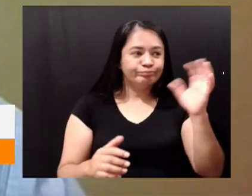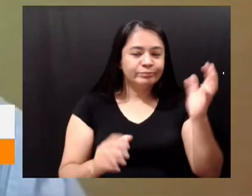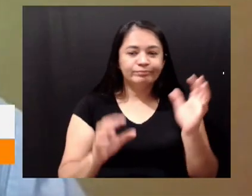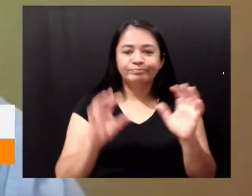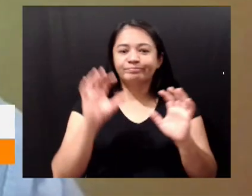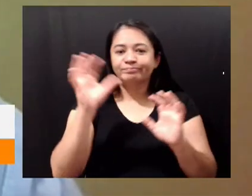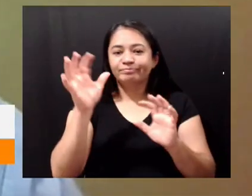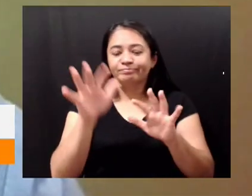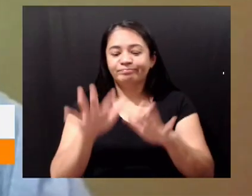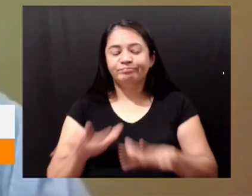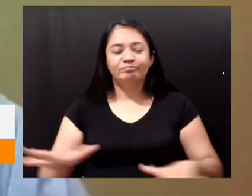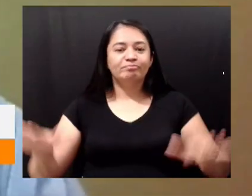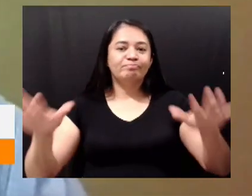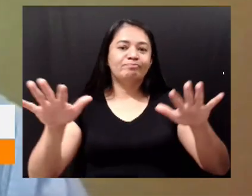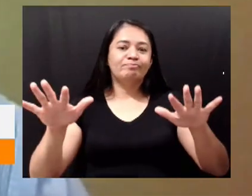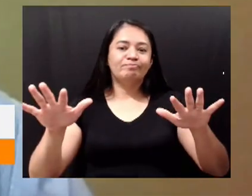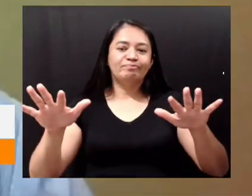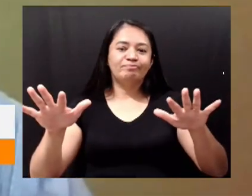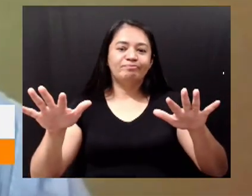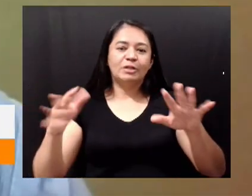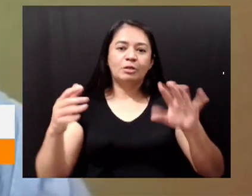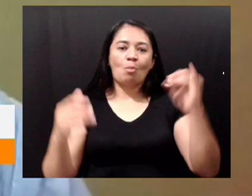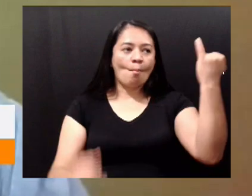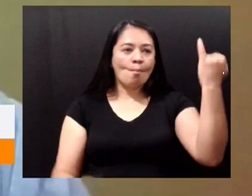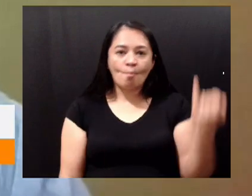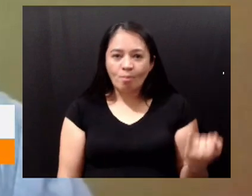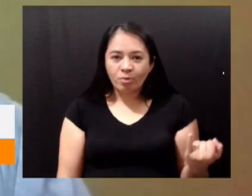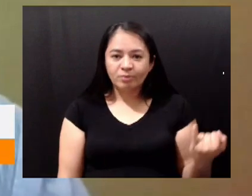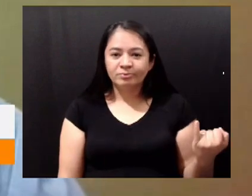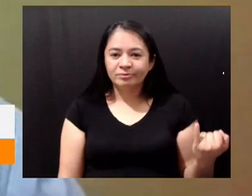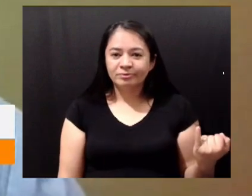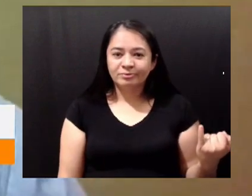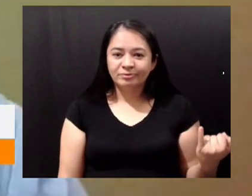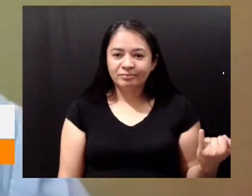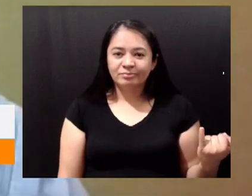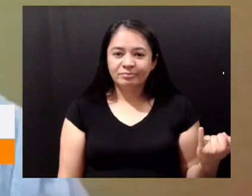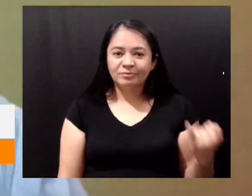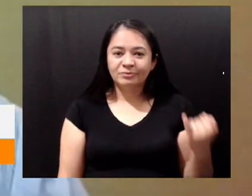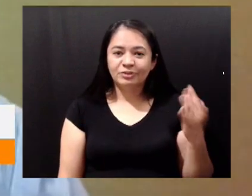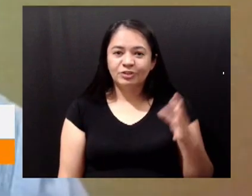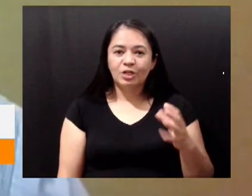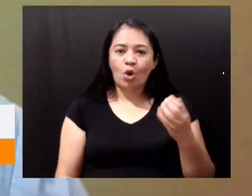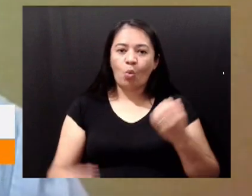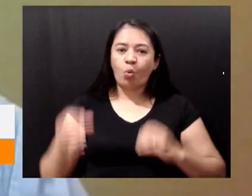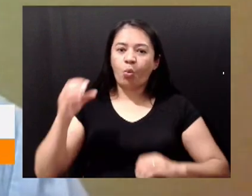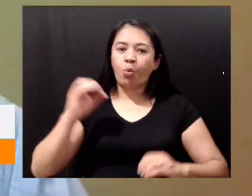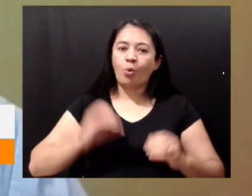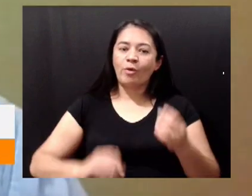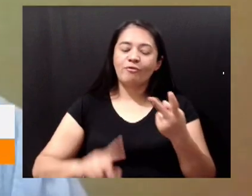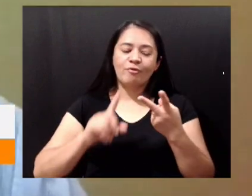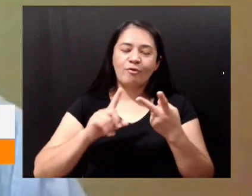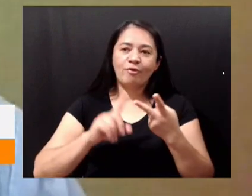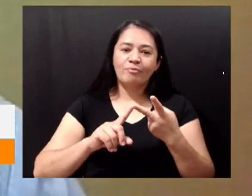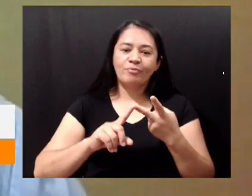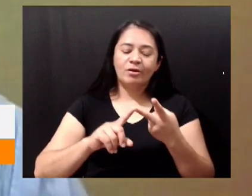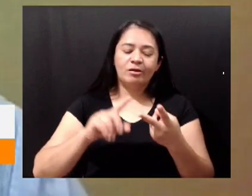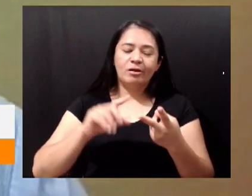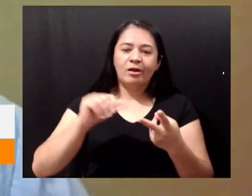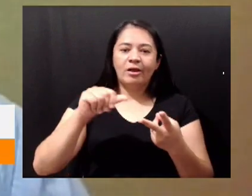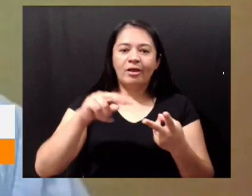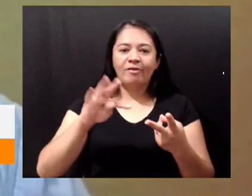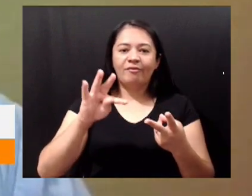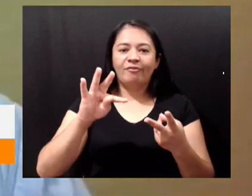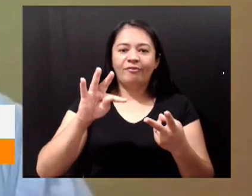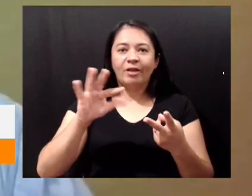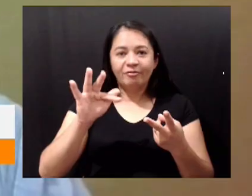eh, na área de emagrecimento, né. Uhum. Já foi hormônio tiroidiano, já foi anfetaminas, Hum.